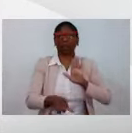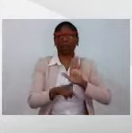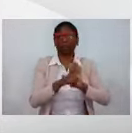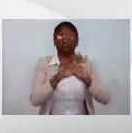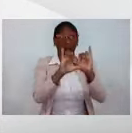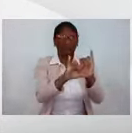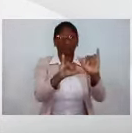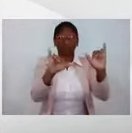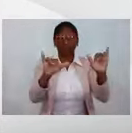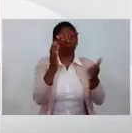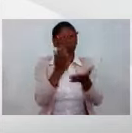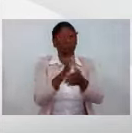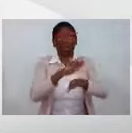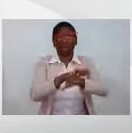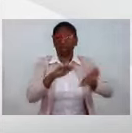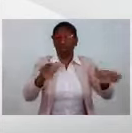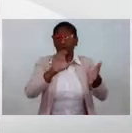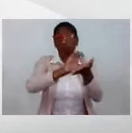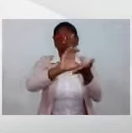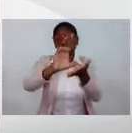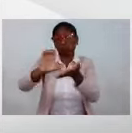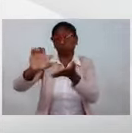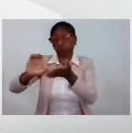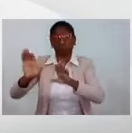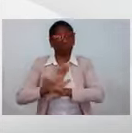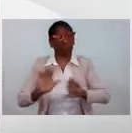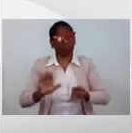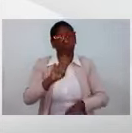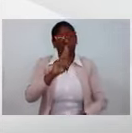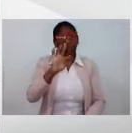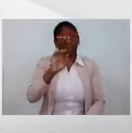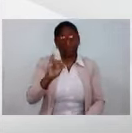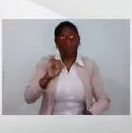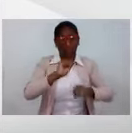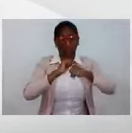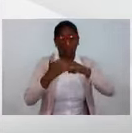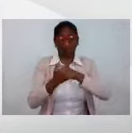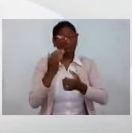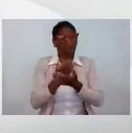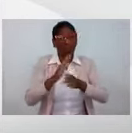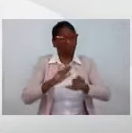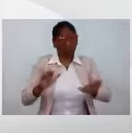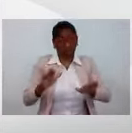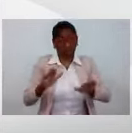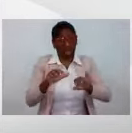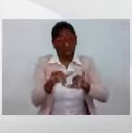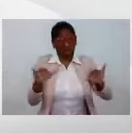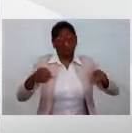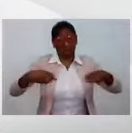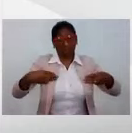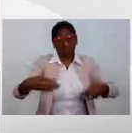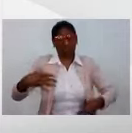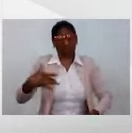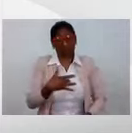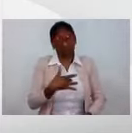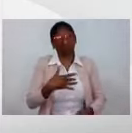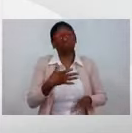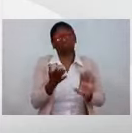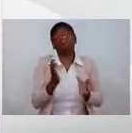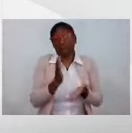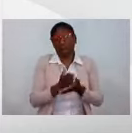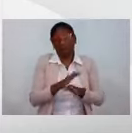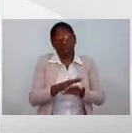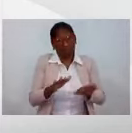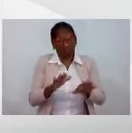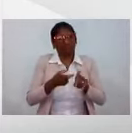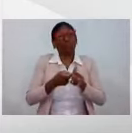sinalizando, então, que encerraria esse financiamento dos leitos de Covid, dos leitos de UTI para Covid, e que encerraria isso